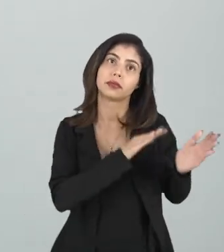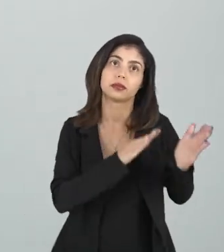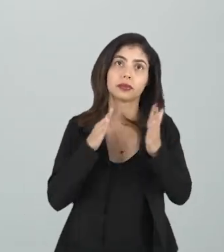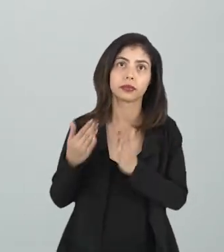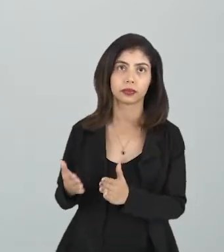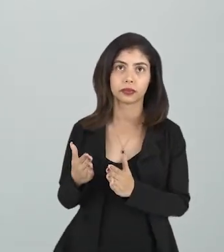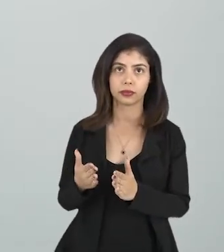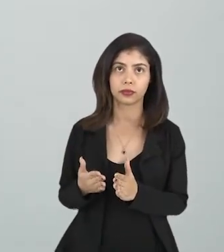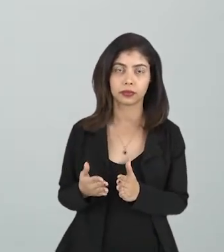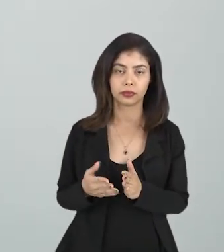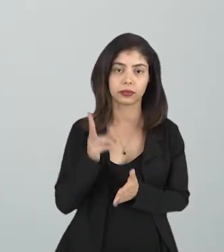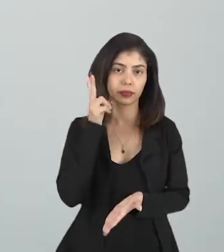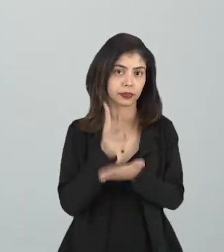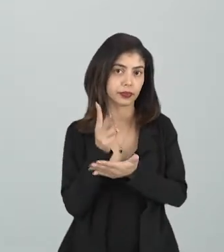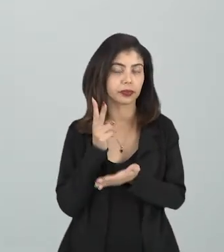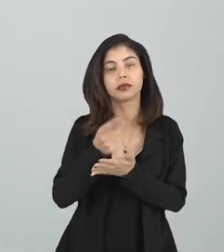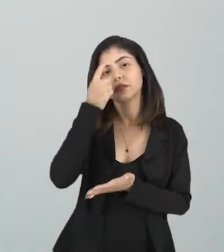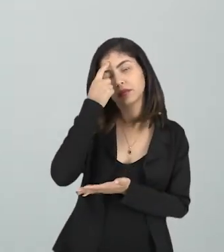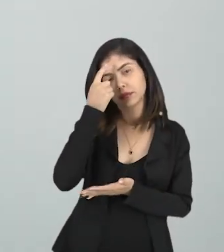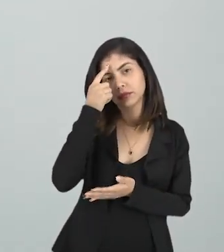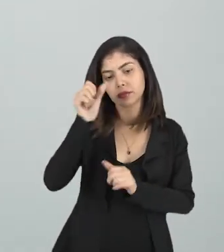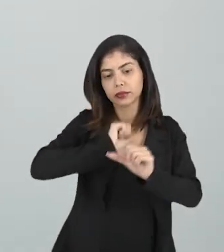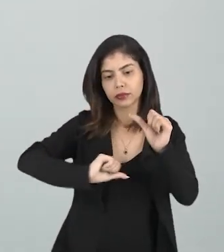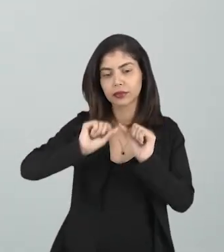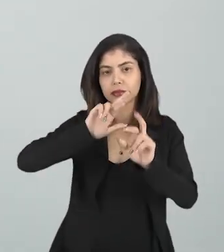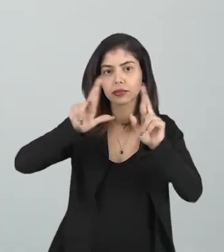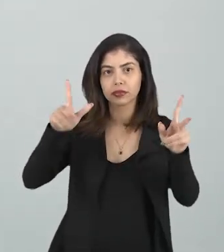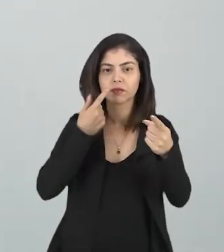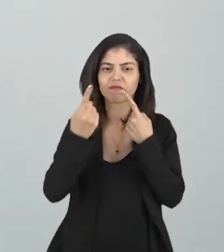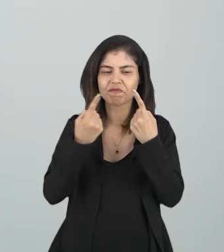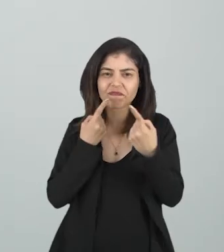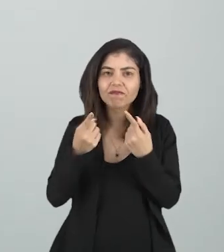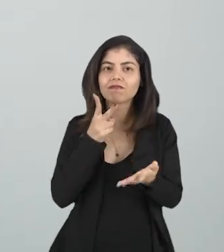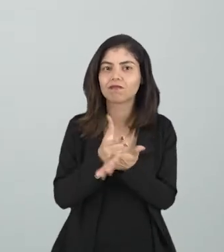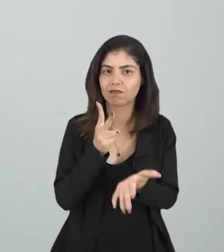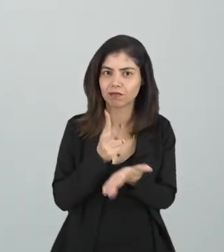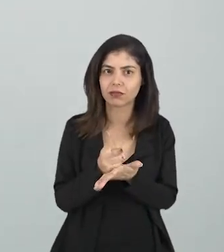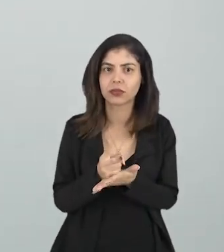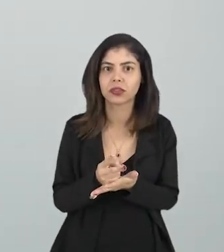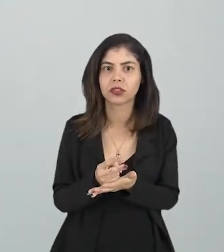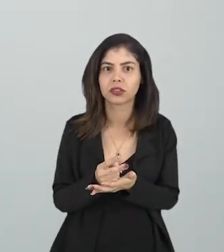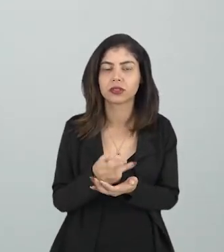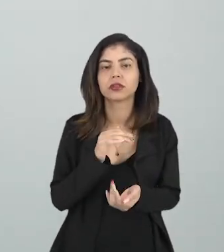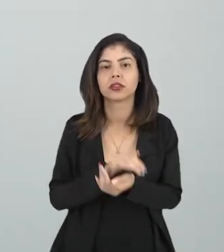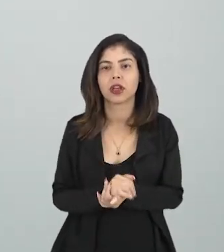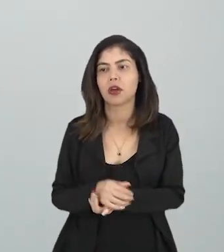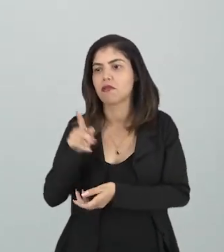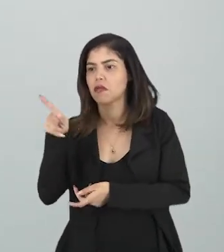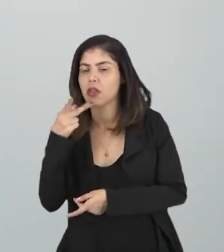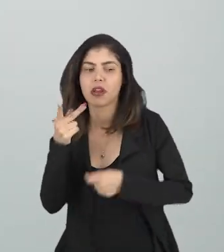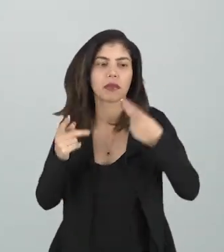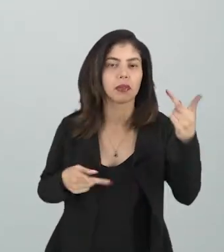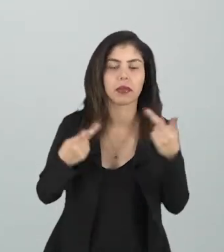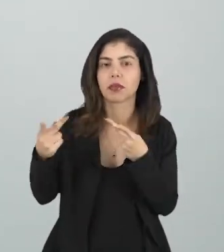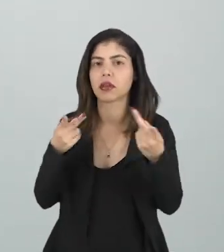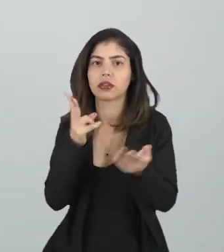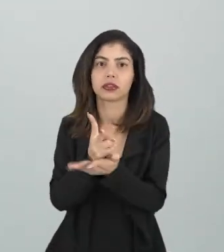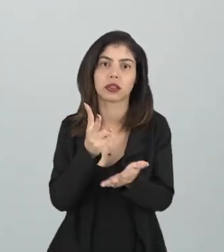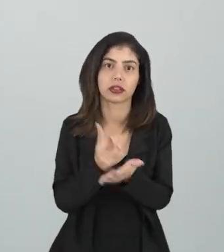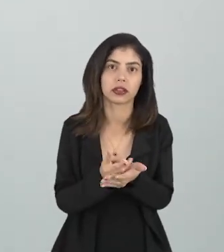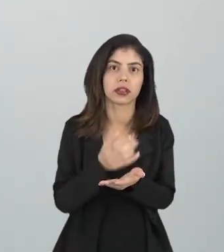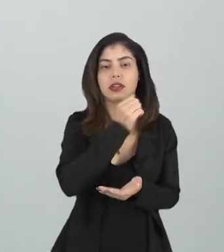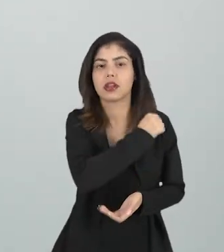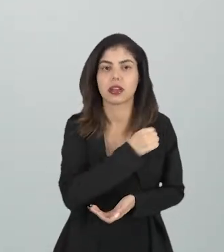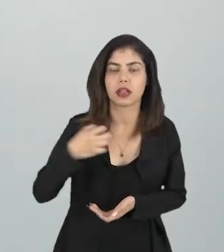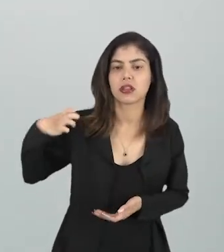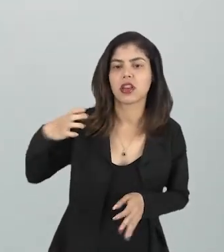da patrística e vai sempre ter um pensamento contrário, vão estar debatendo, não é isso que o mestre falou e tal. O próprio